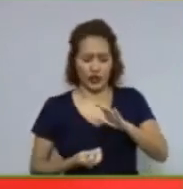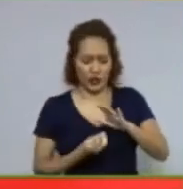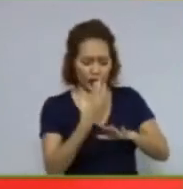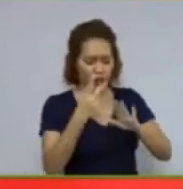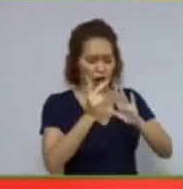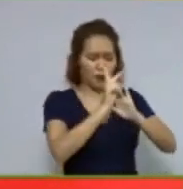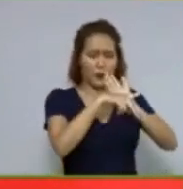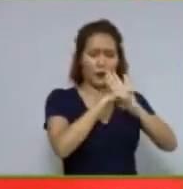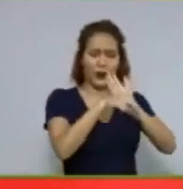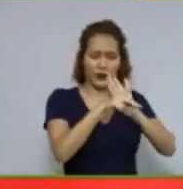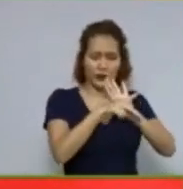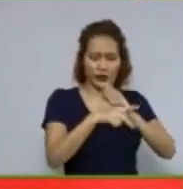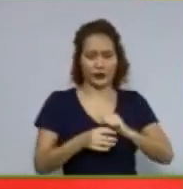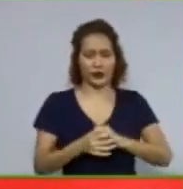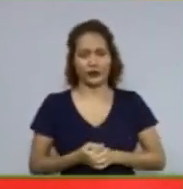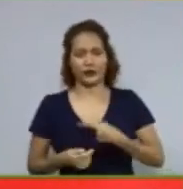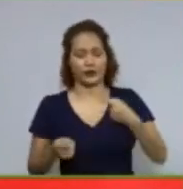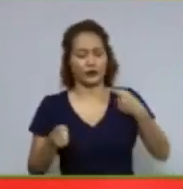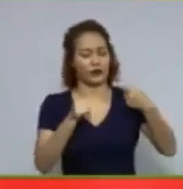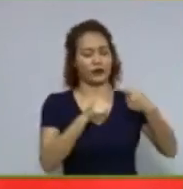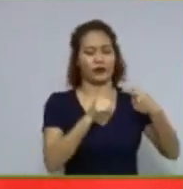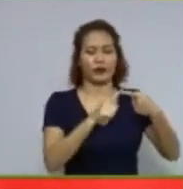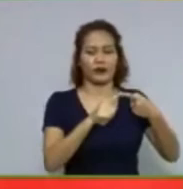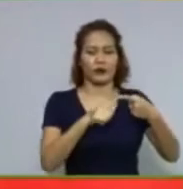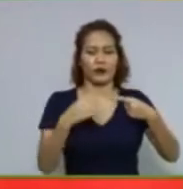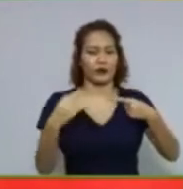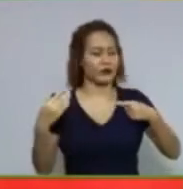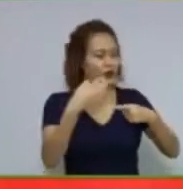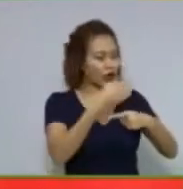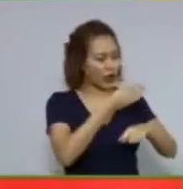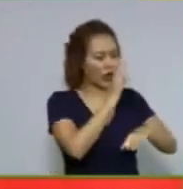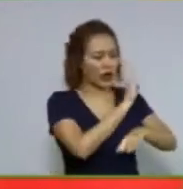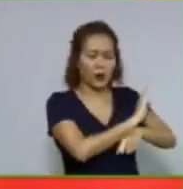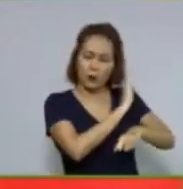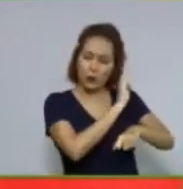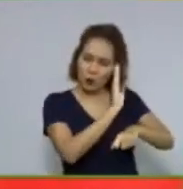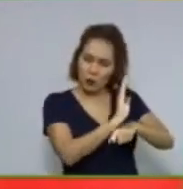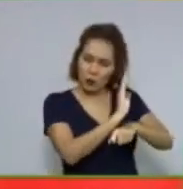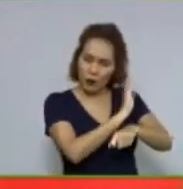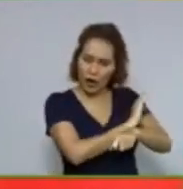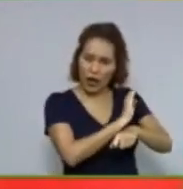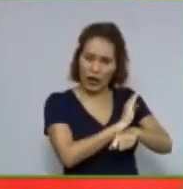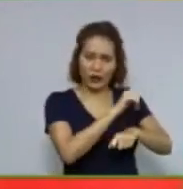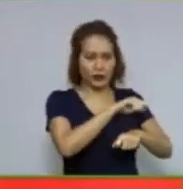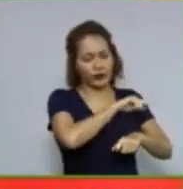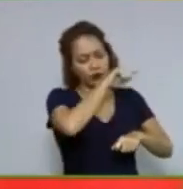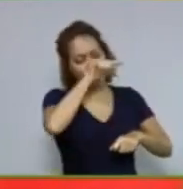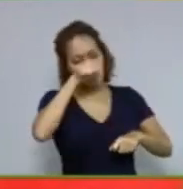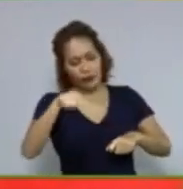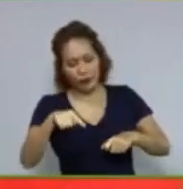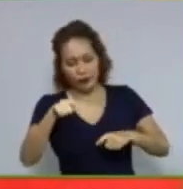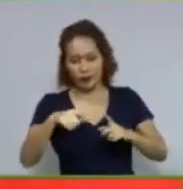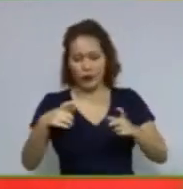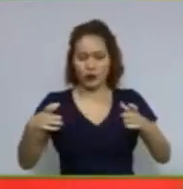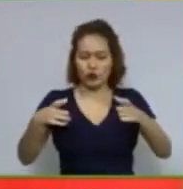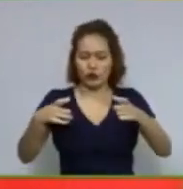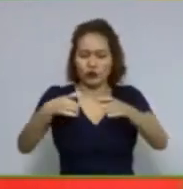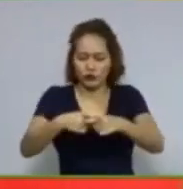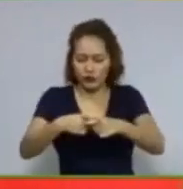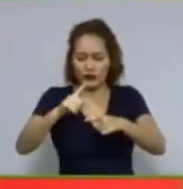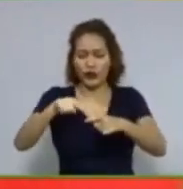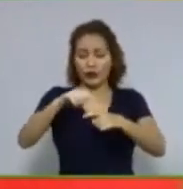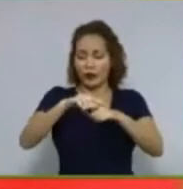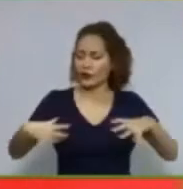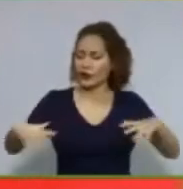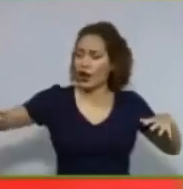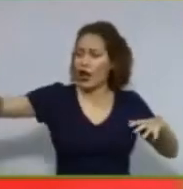e primeiro lugar nós vamos discutir nos bairros e depois nos distritos e depois na cidade como todo o nosso plano